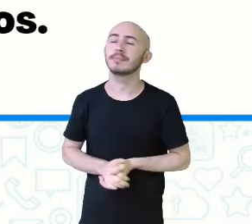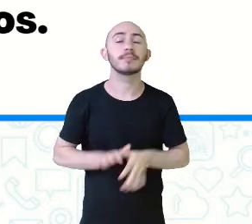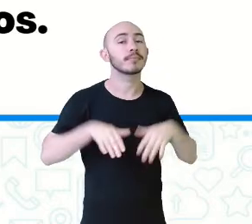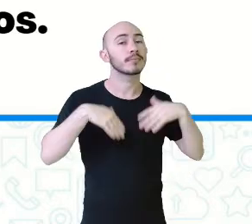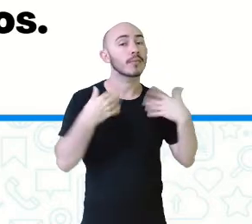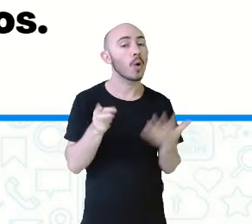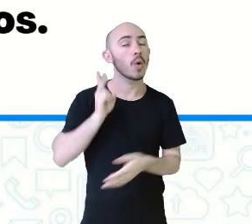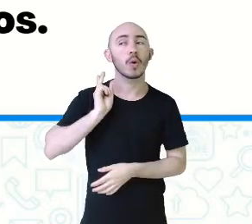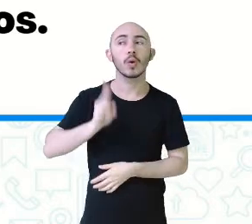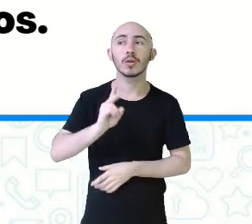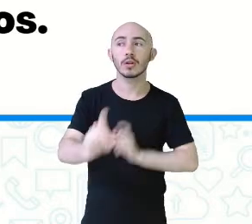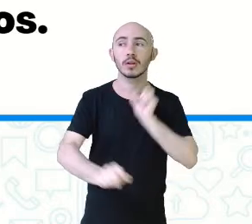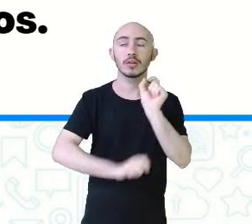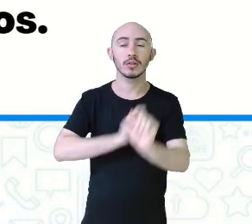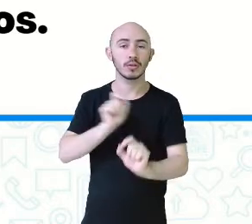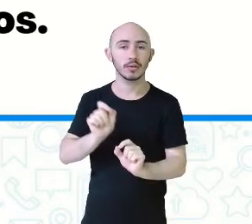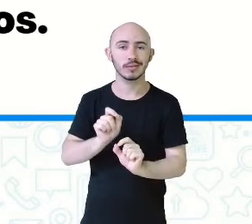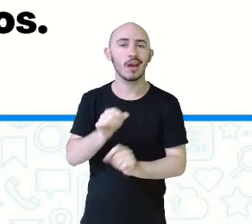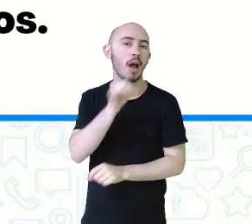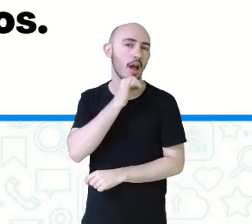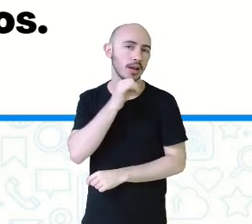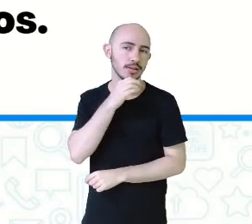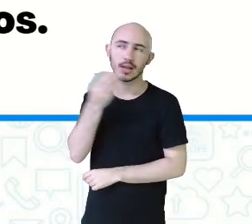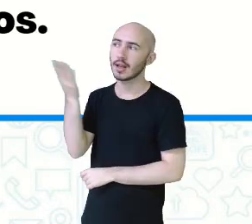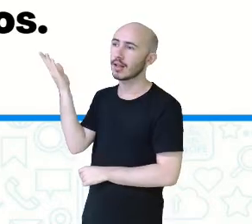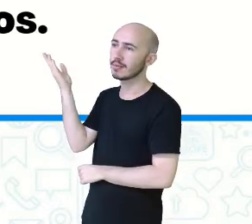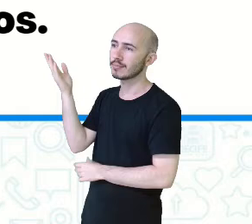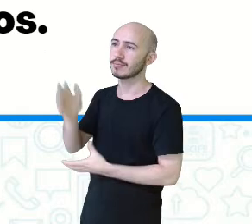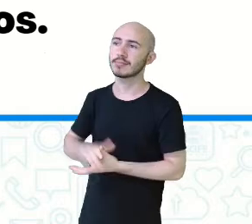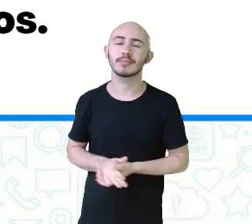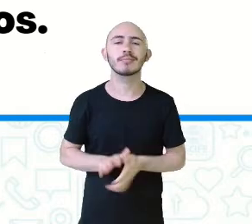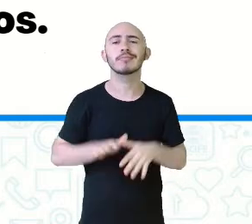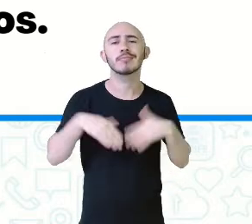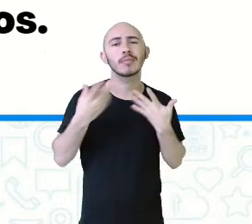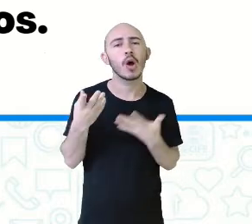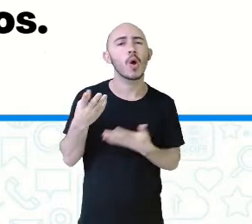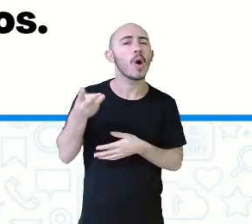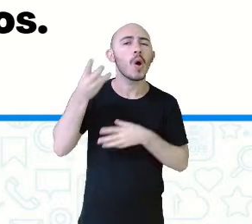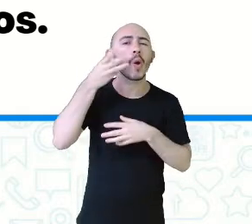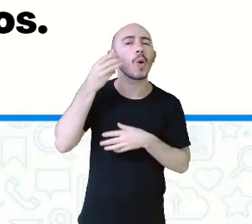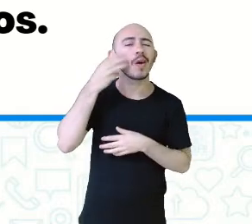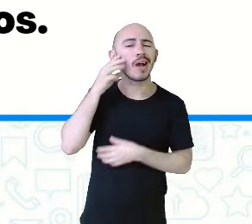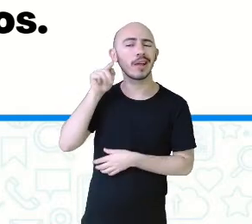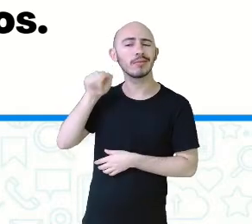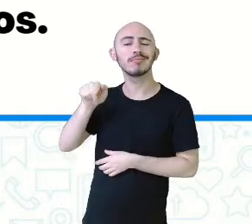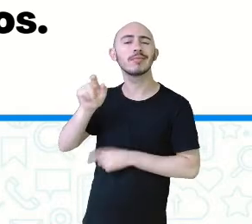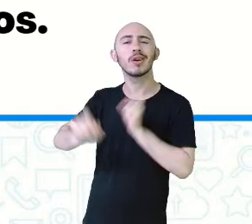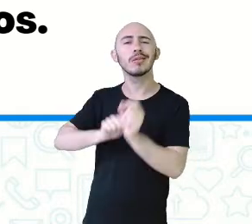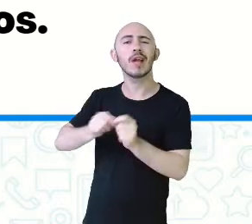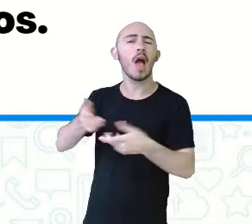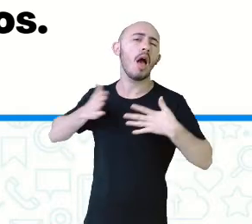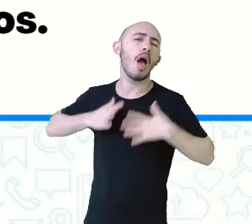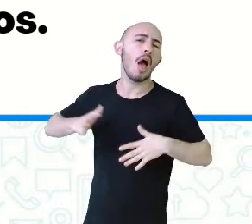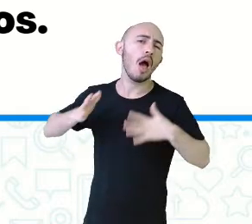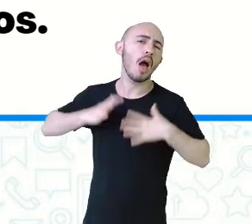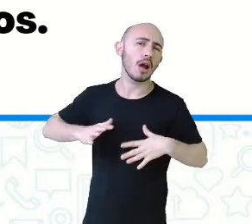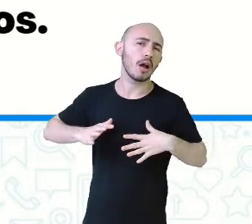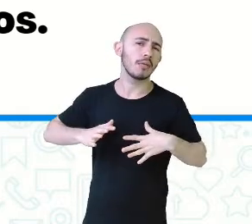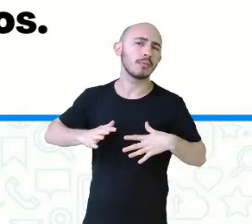aqui, eu trago o exemplo para vocês. O gato é manso. O gato é manso, substantivo,